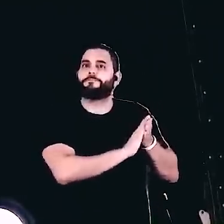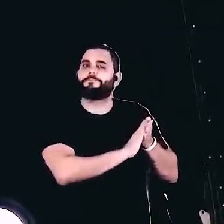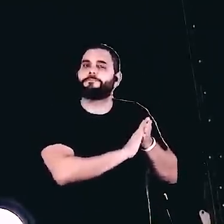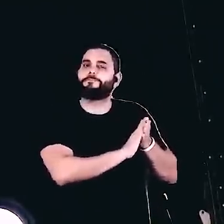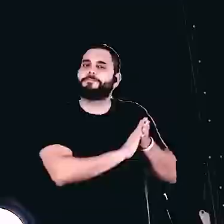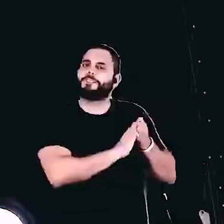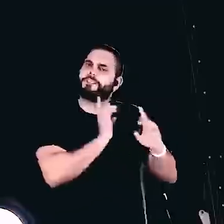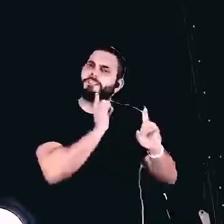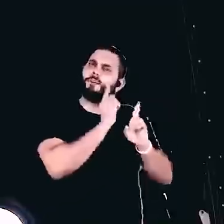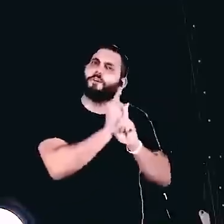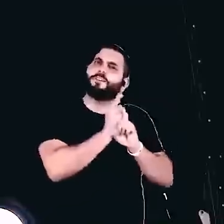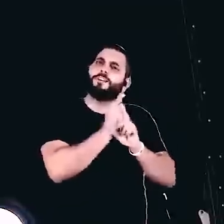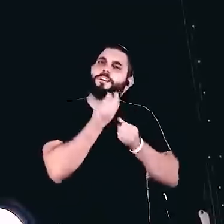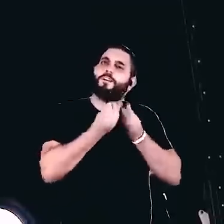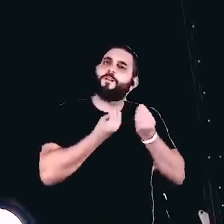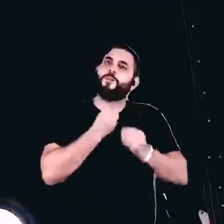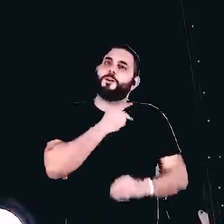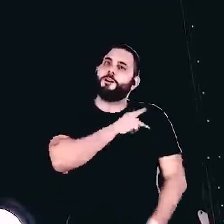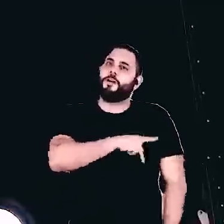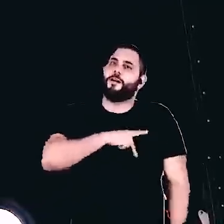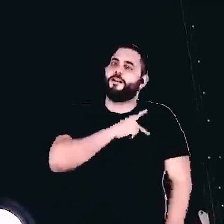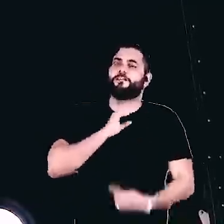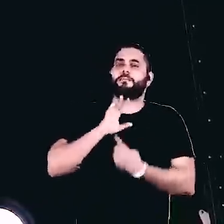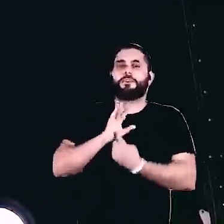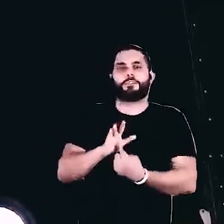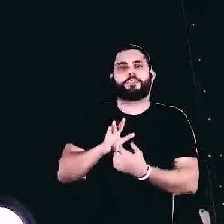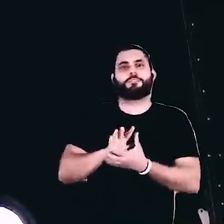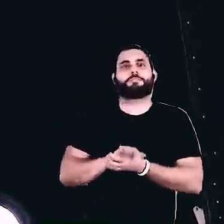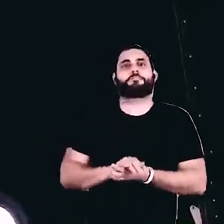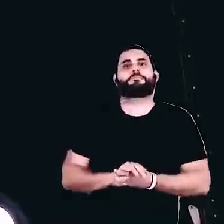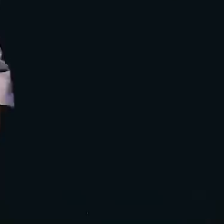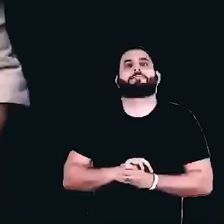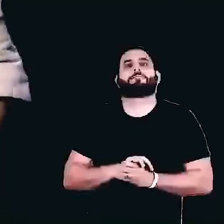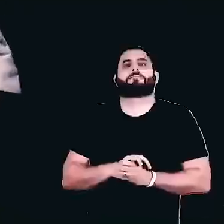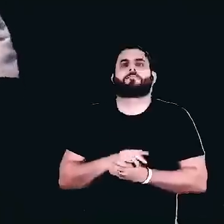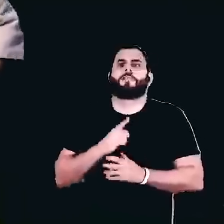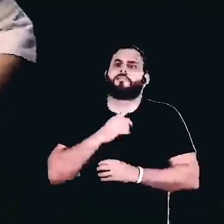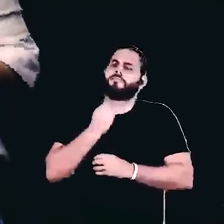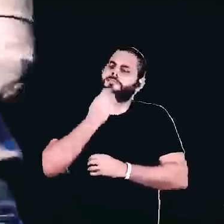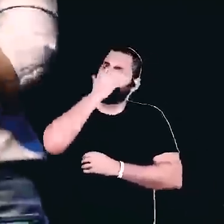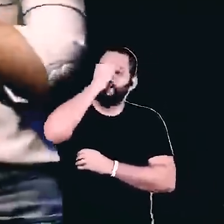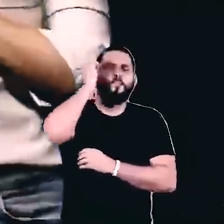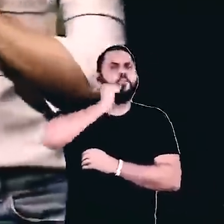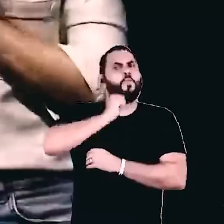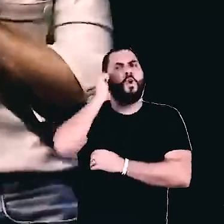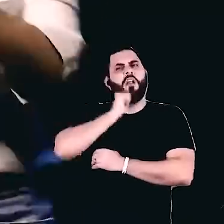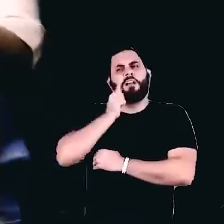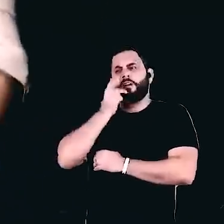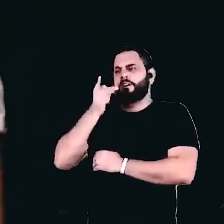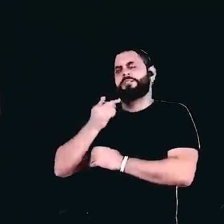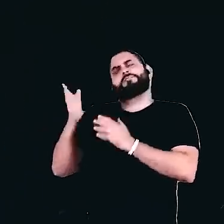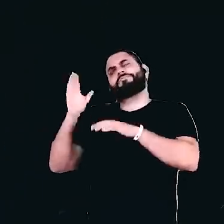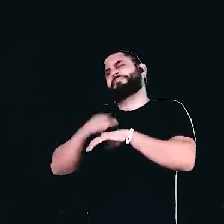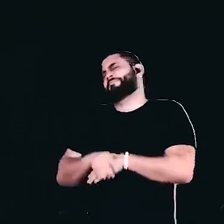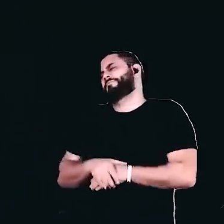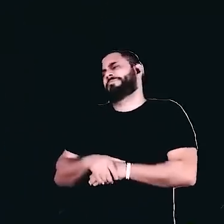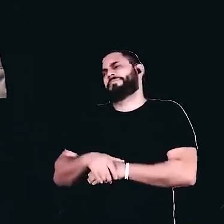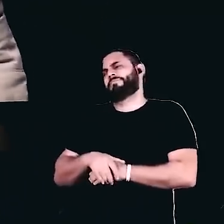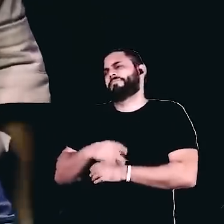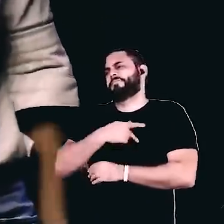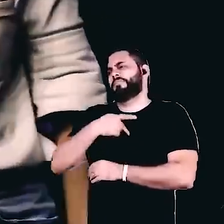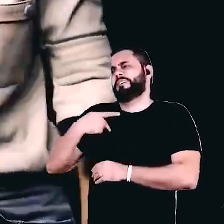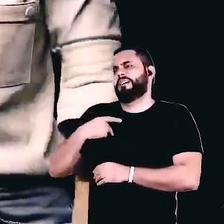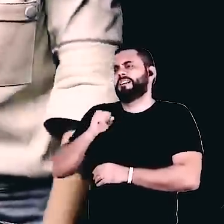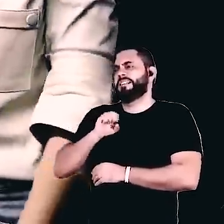isso no comportamento do apóstolo Paulo. Eu escuto muitas mulheres, e às vezes algumas mulheres chegam para mim, ah, pastora, mas se meu marido